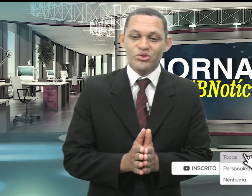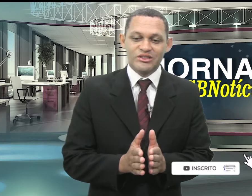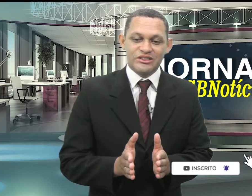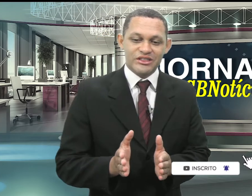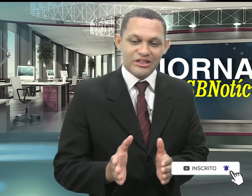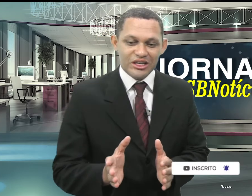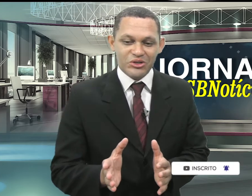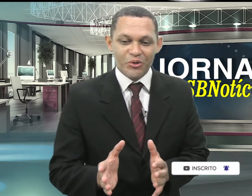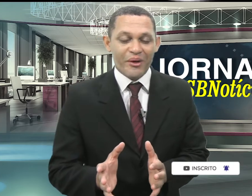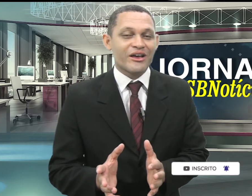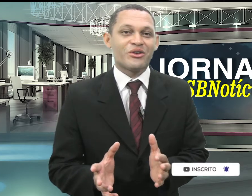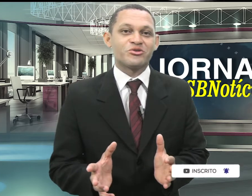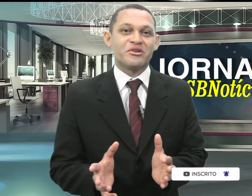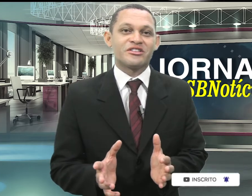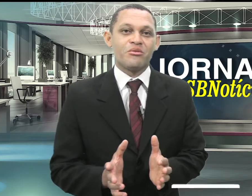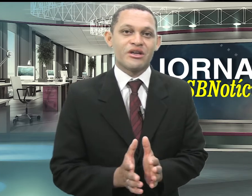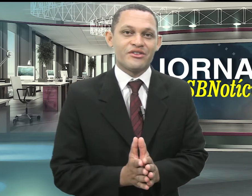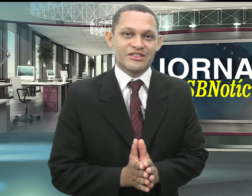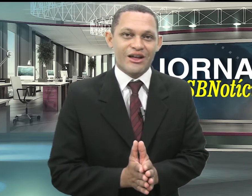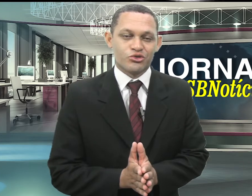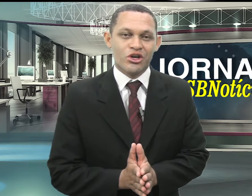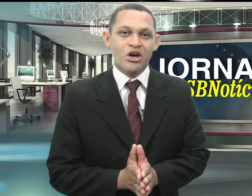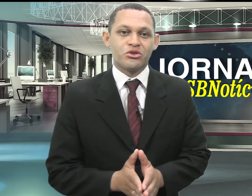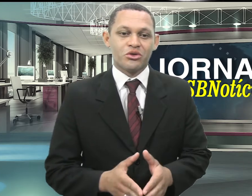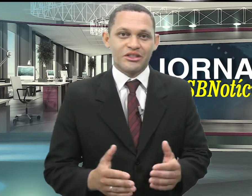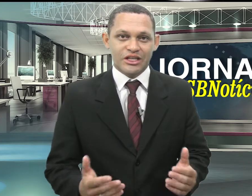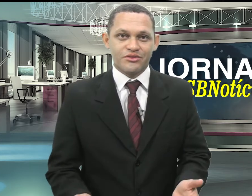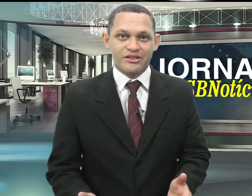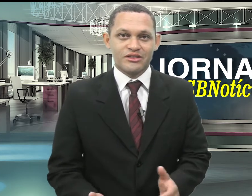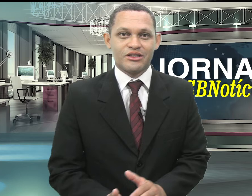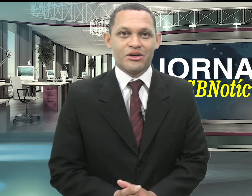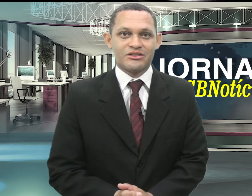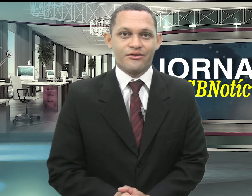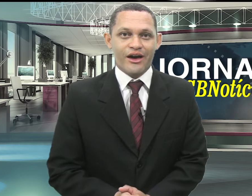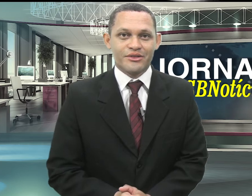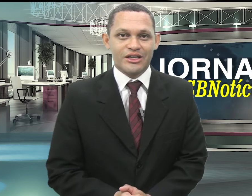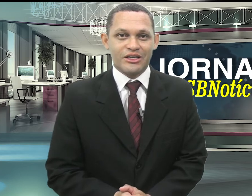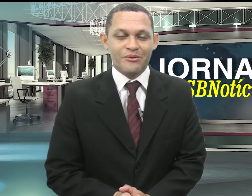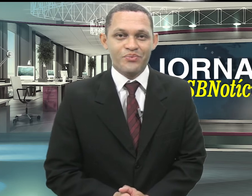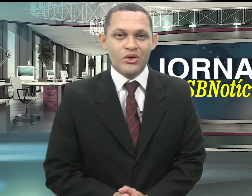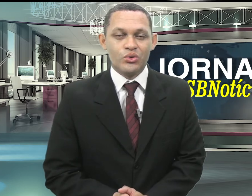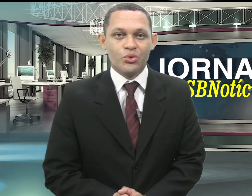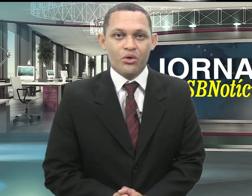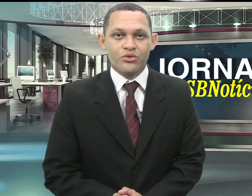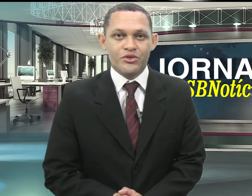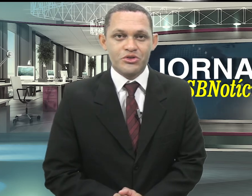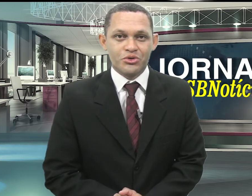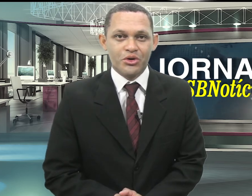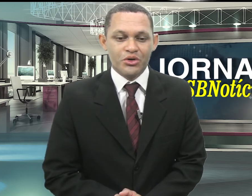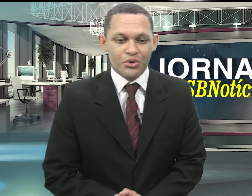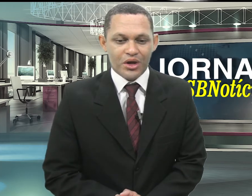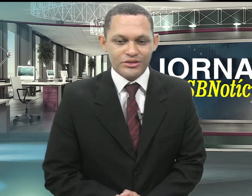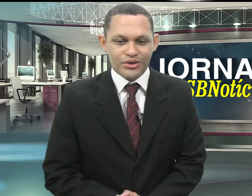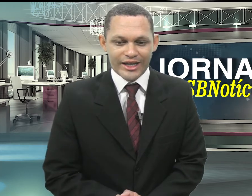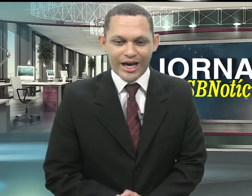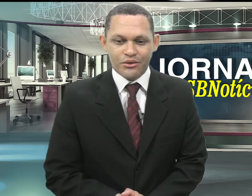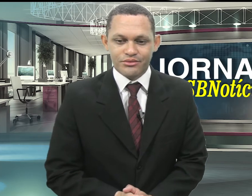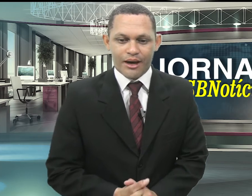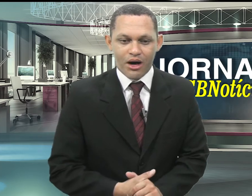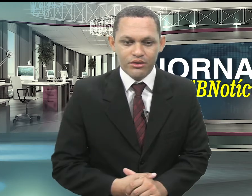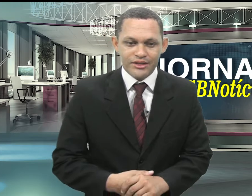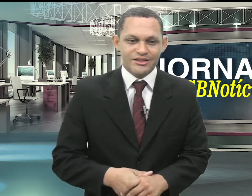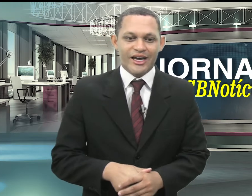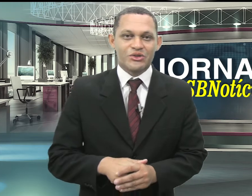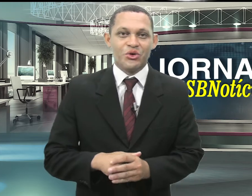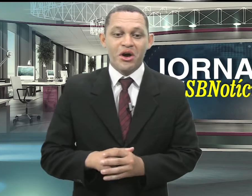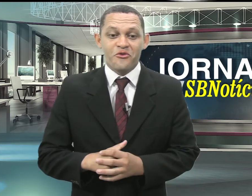o sininho para que nós possamos avisá-los todas as vezes que nós tivermos aqui um novo vídeo no nosso canal. Tá